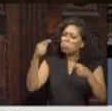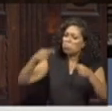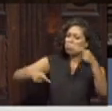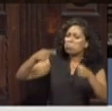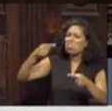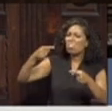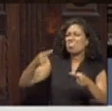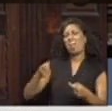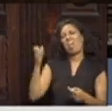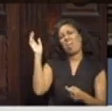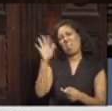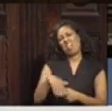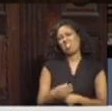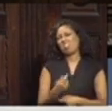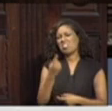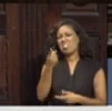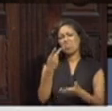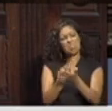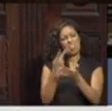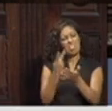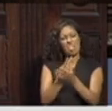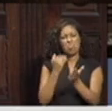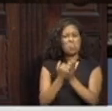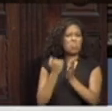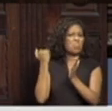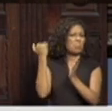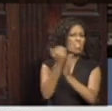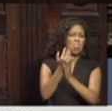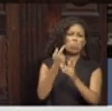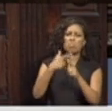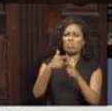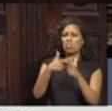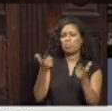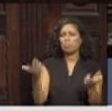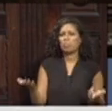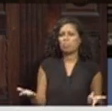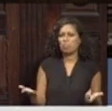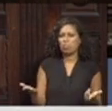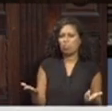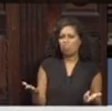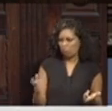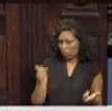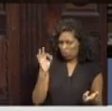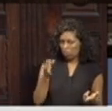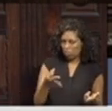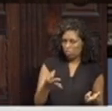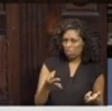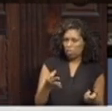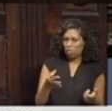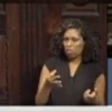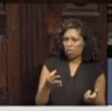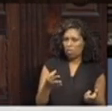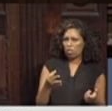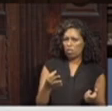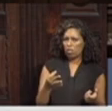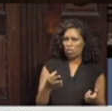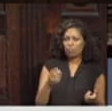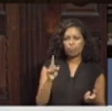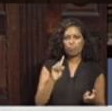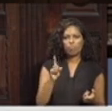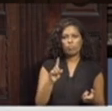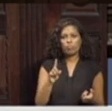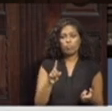autoridade do Poder Executivo Estadual, o ministro da Defesa do Brasil dizer que a imprensa do Rio de Janeiro exagera na